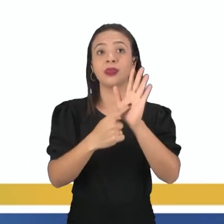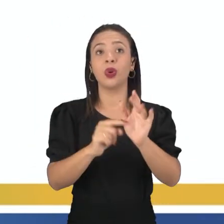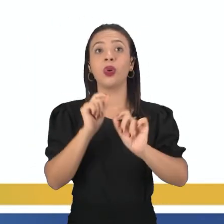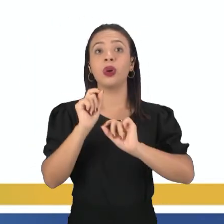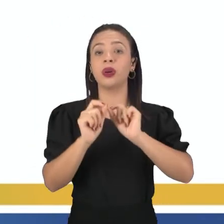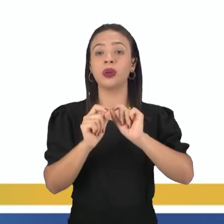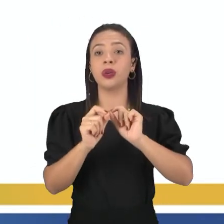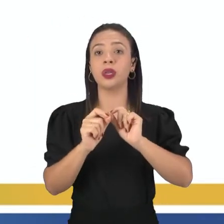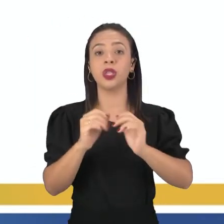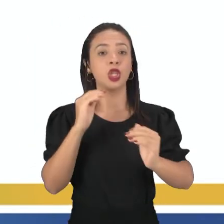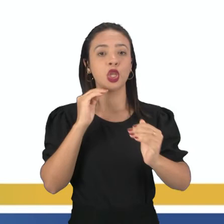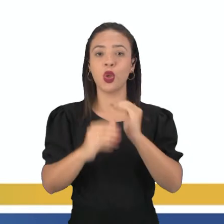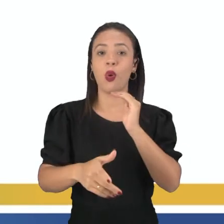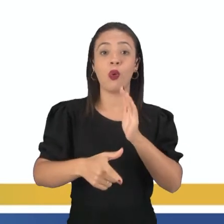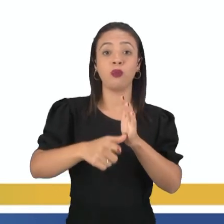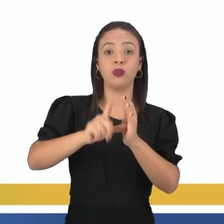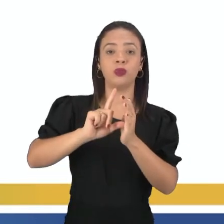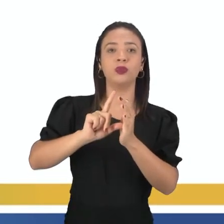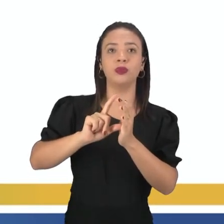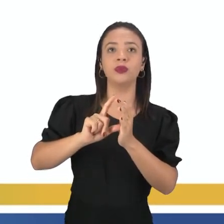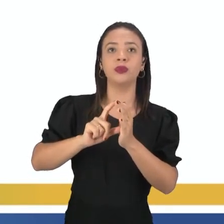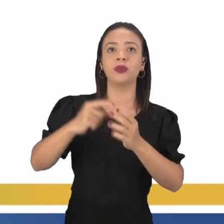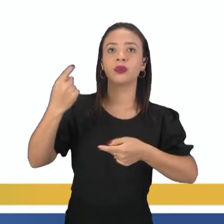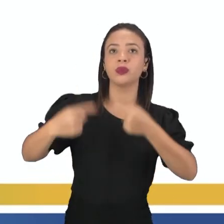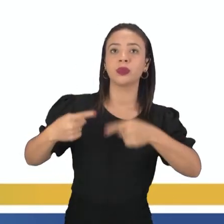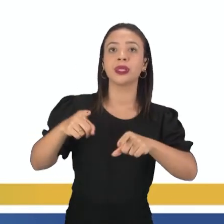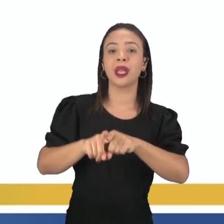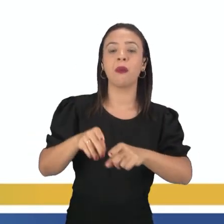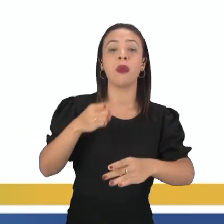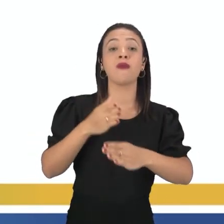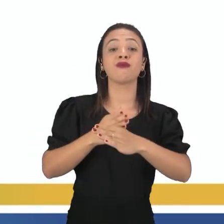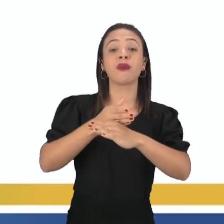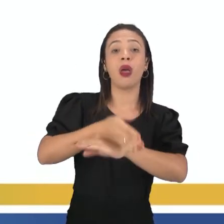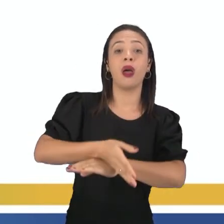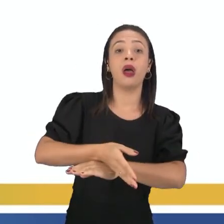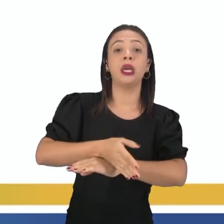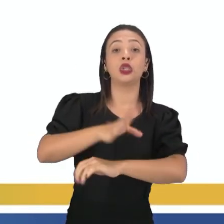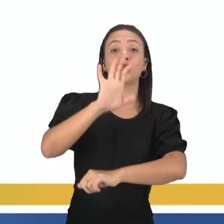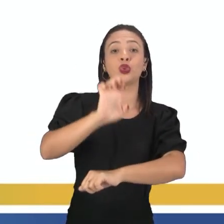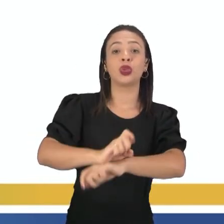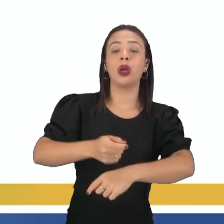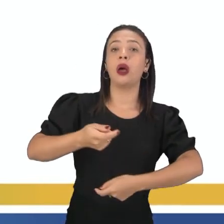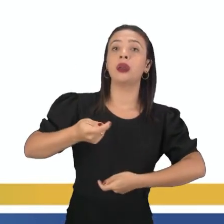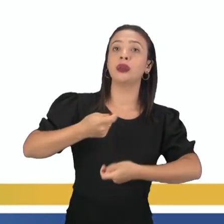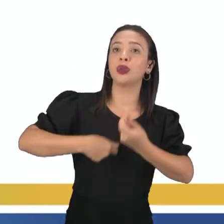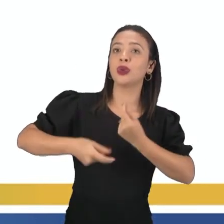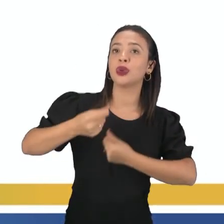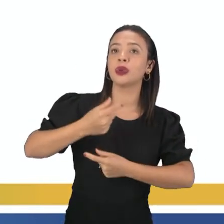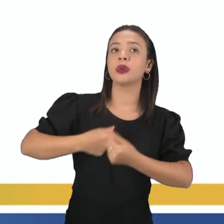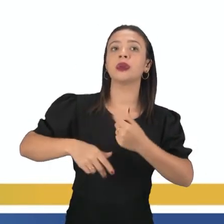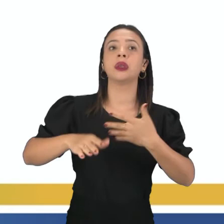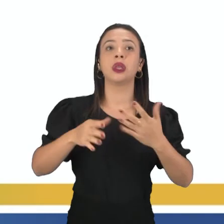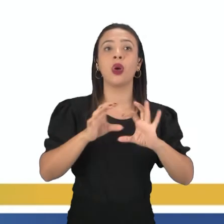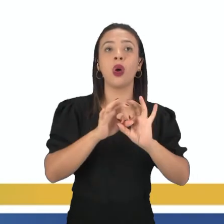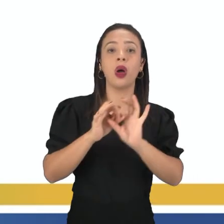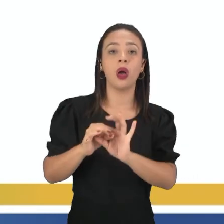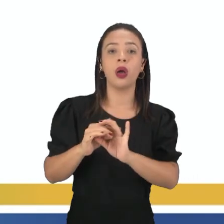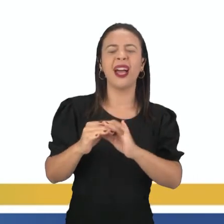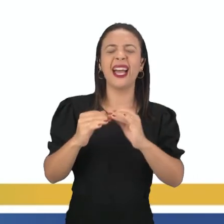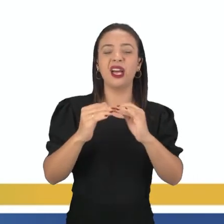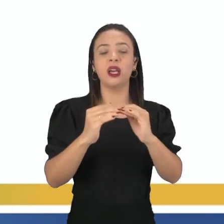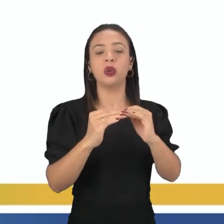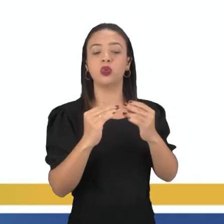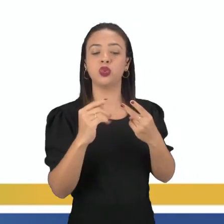contraporem ao antigo regime e à intervenção do Estado na economia. Neste mesmo contexto, determinada classe social